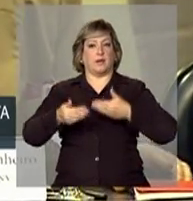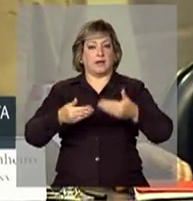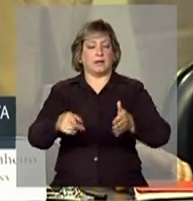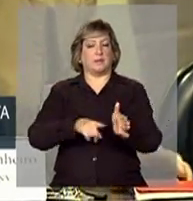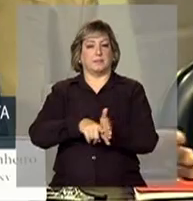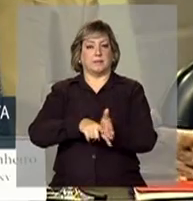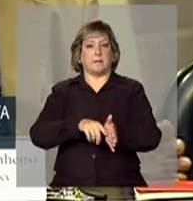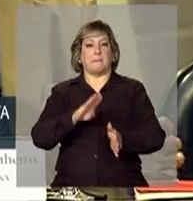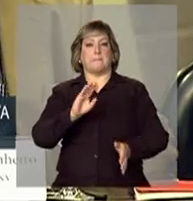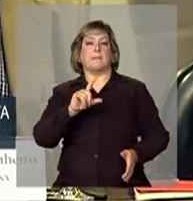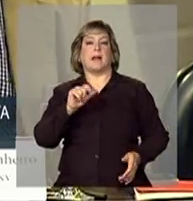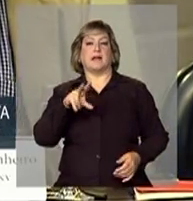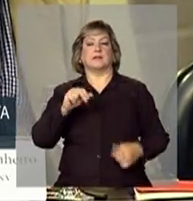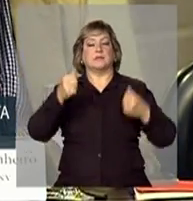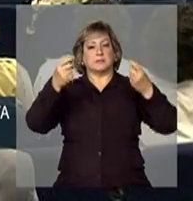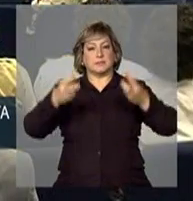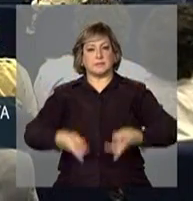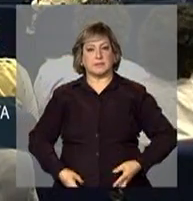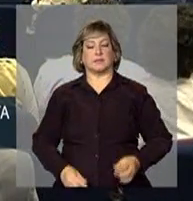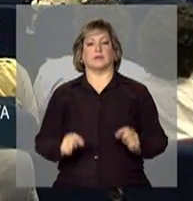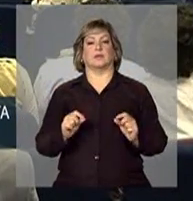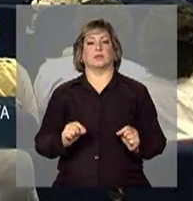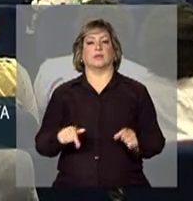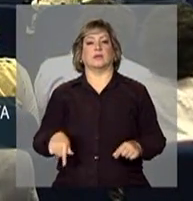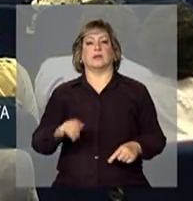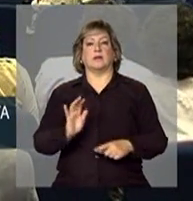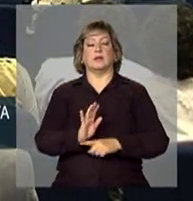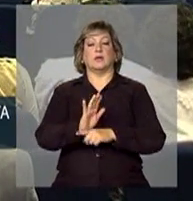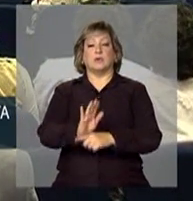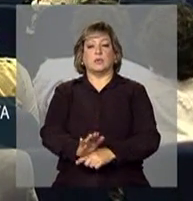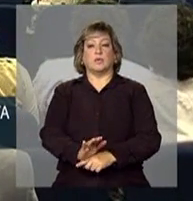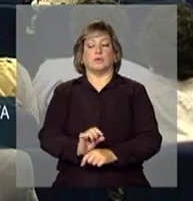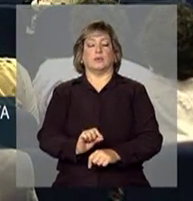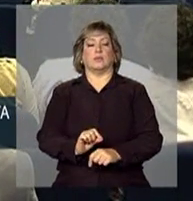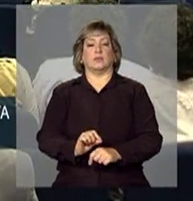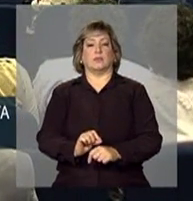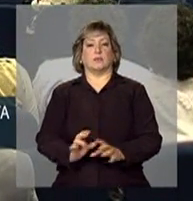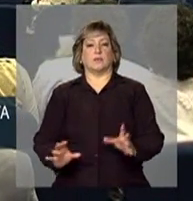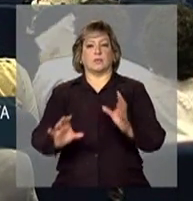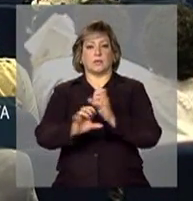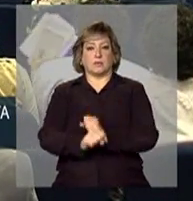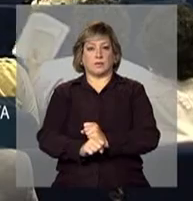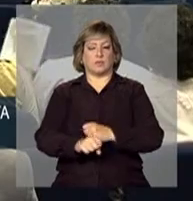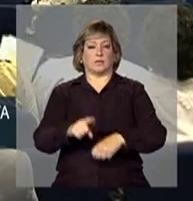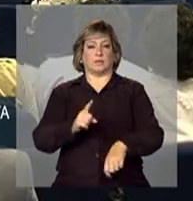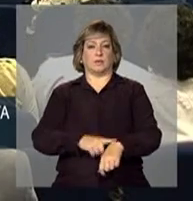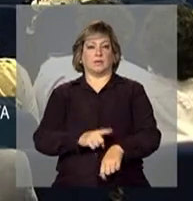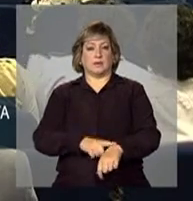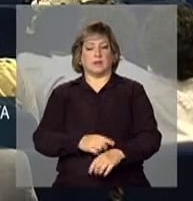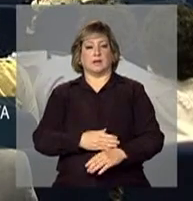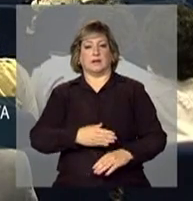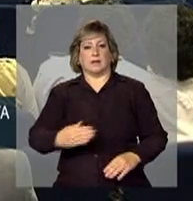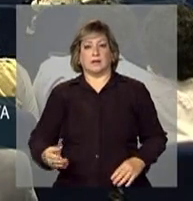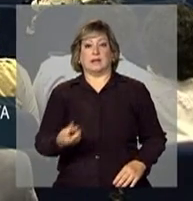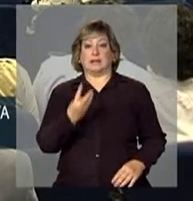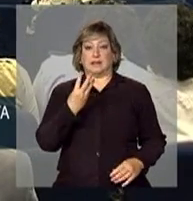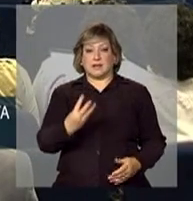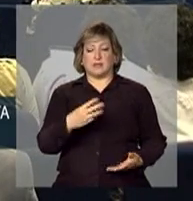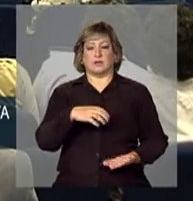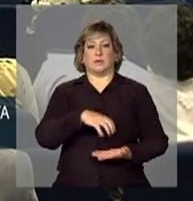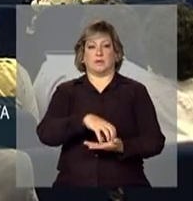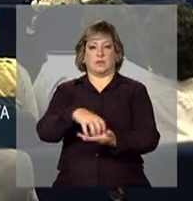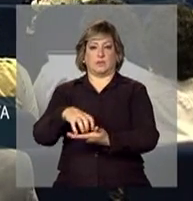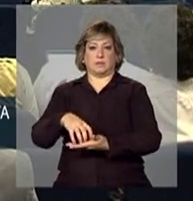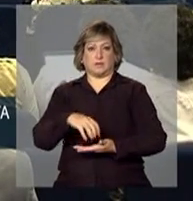balanço, que cobre basicamente o tempo dos três comissionados, o